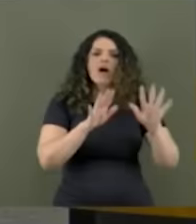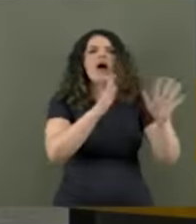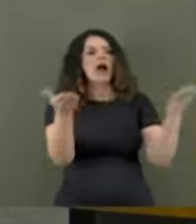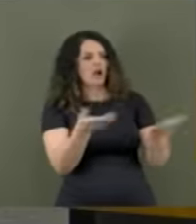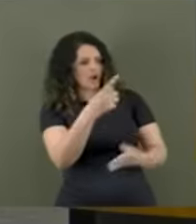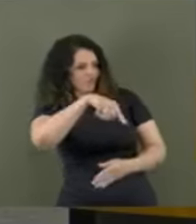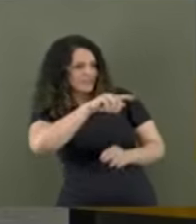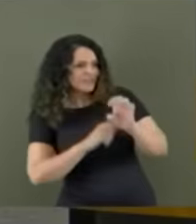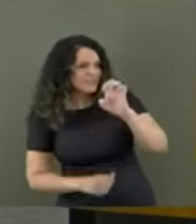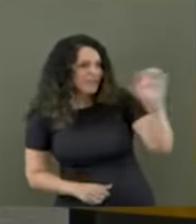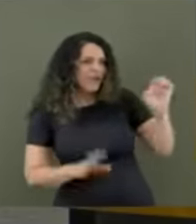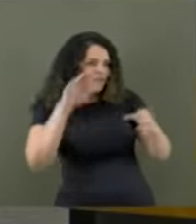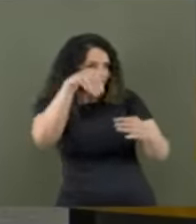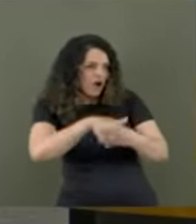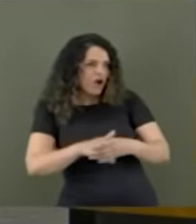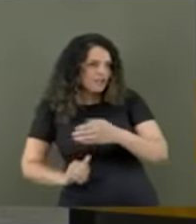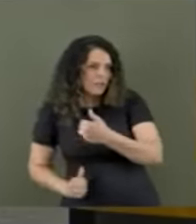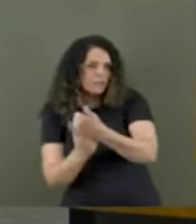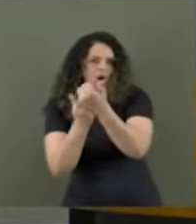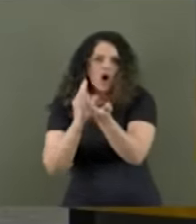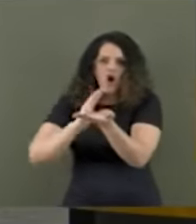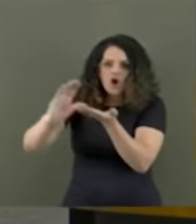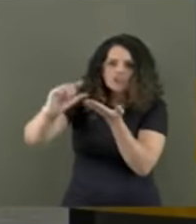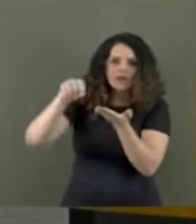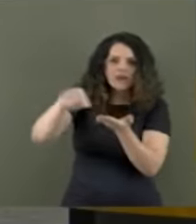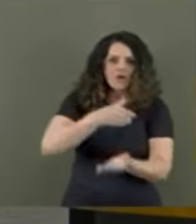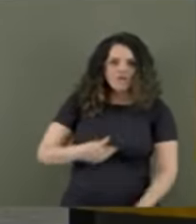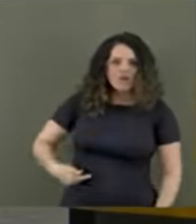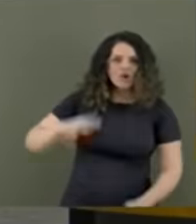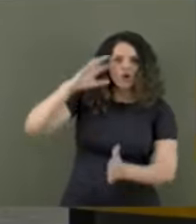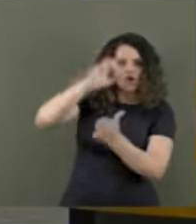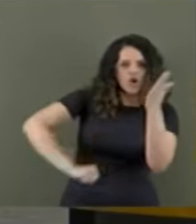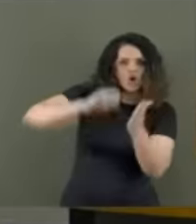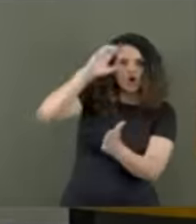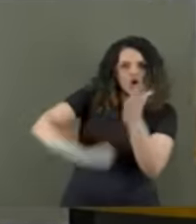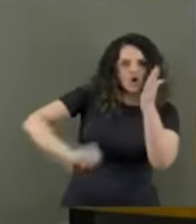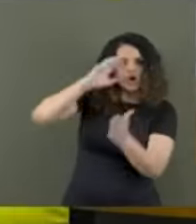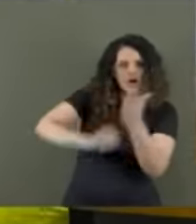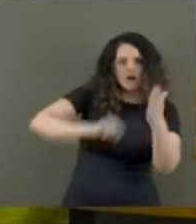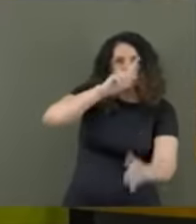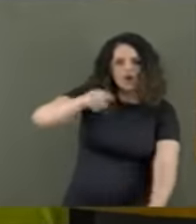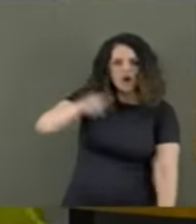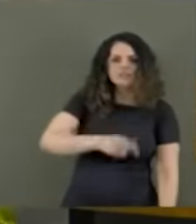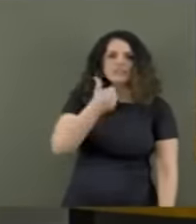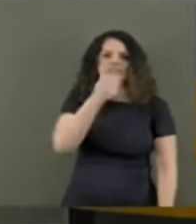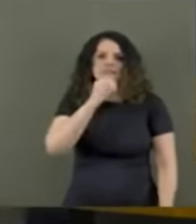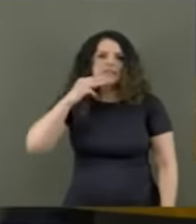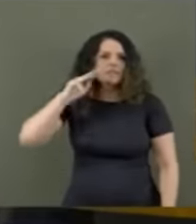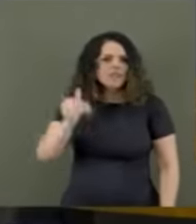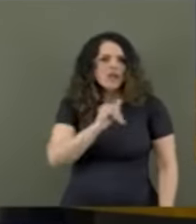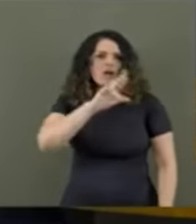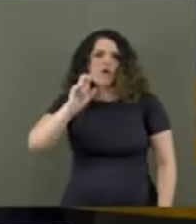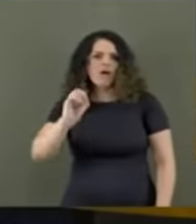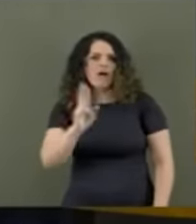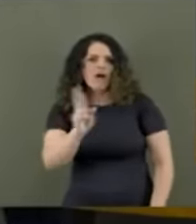excelências votam e apoiam o orçamento de um governo que corta 100 milhões de reais de pesquisa e não